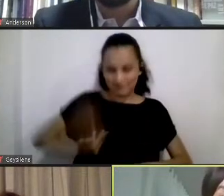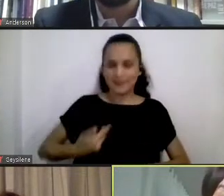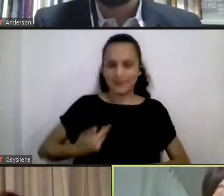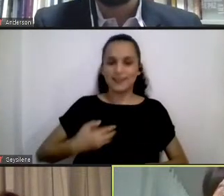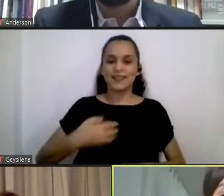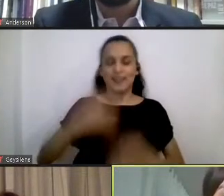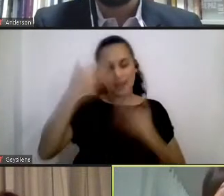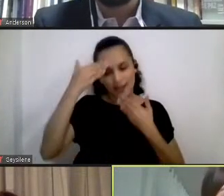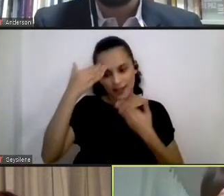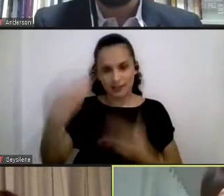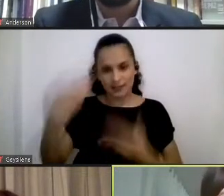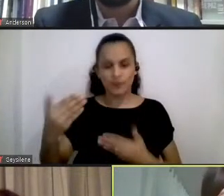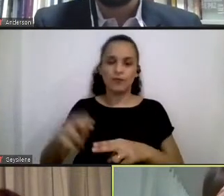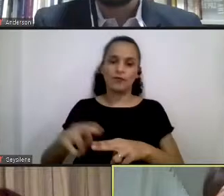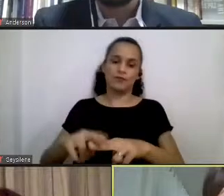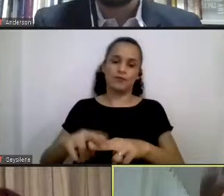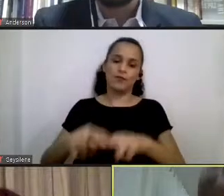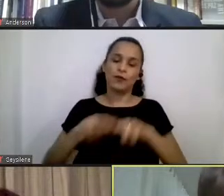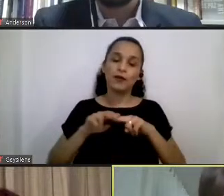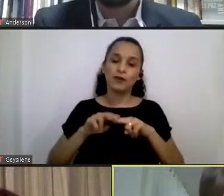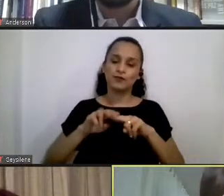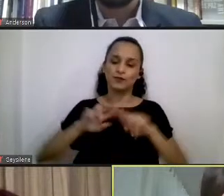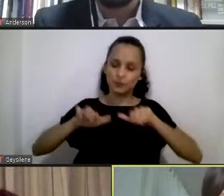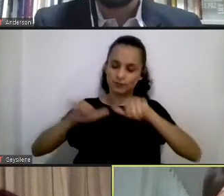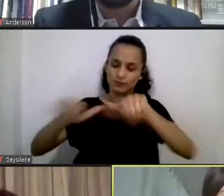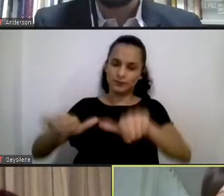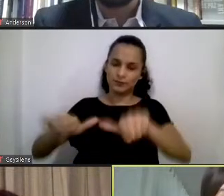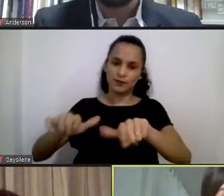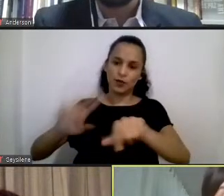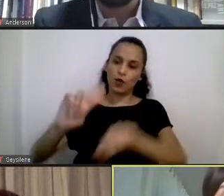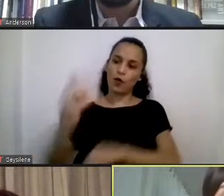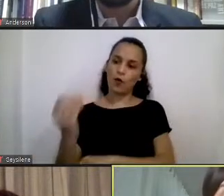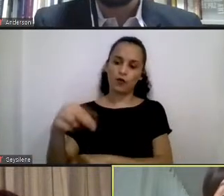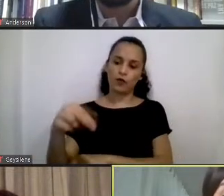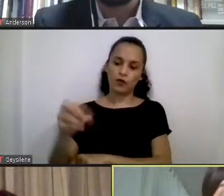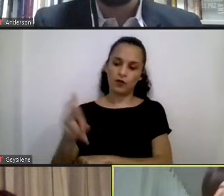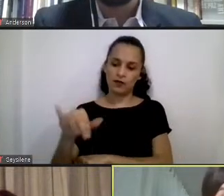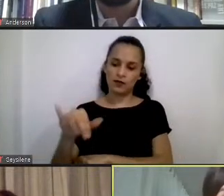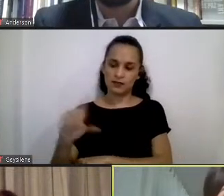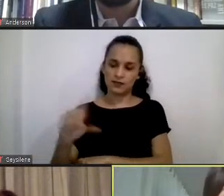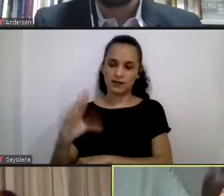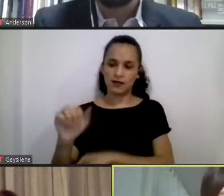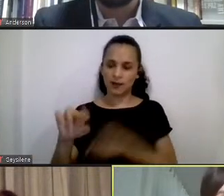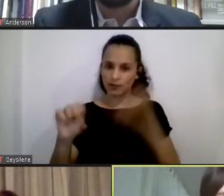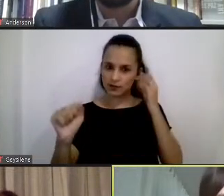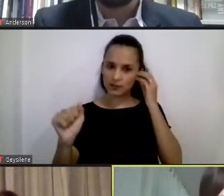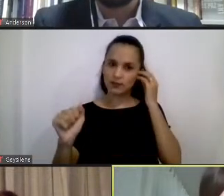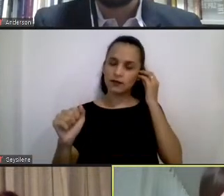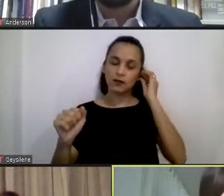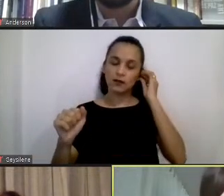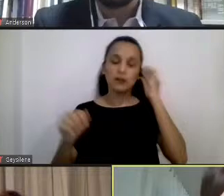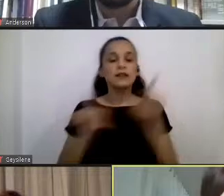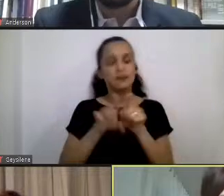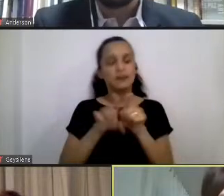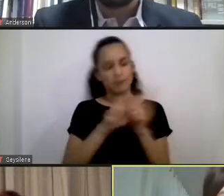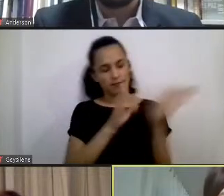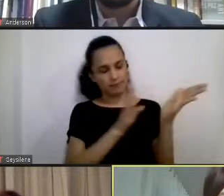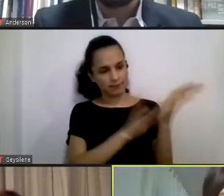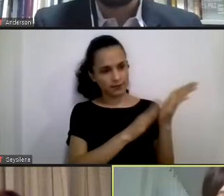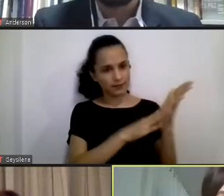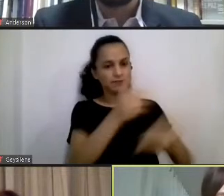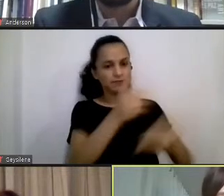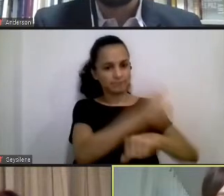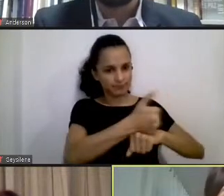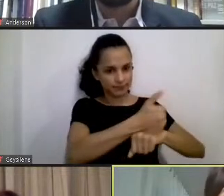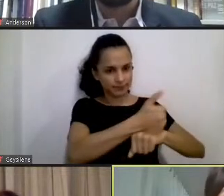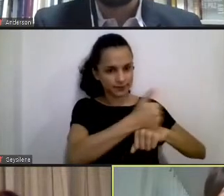por lhe conferir o título de honoris causa. Aproveitamos para parabenizar a reitora Márcia Abraão Moura e